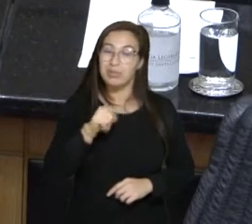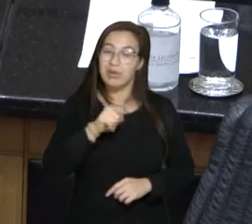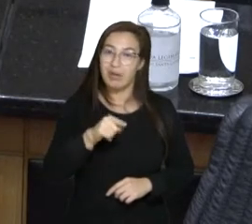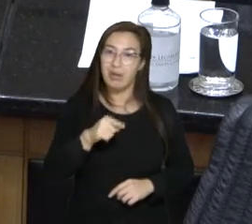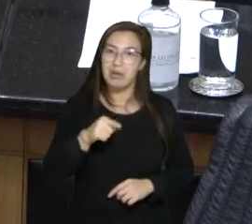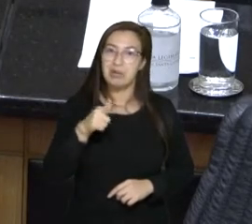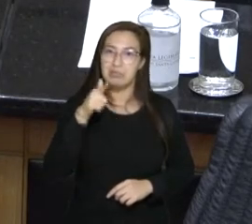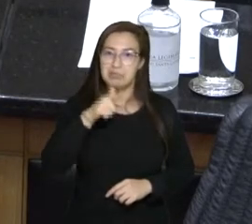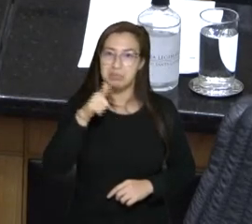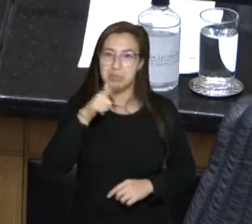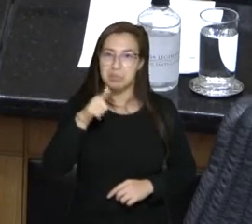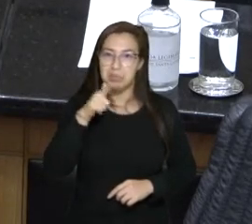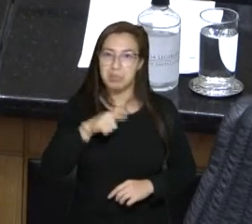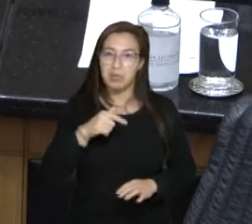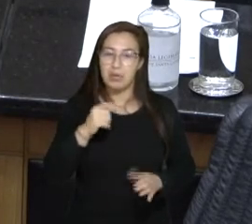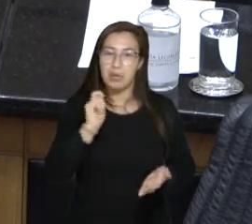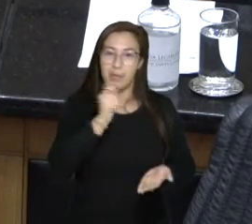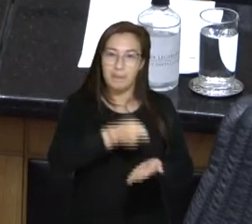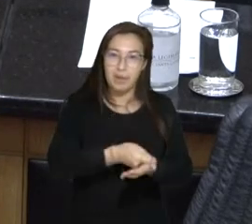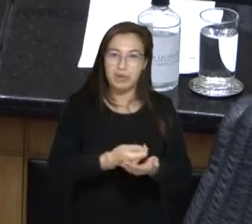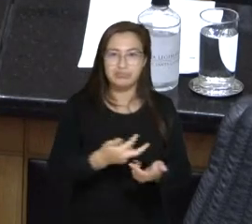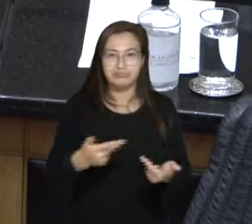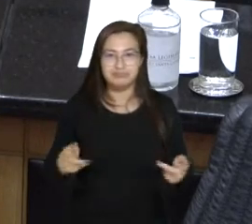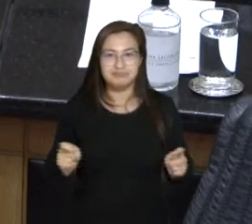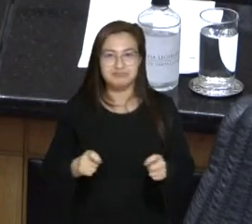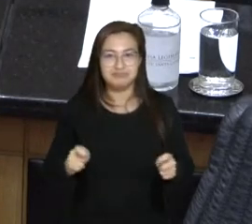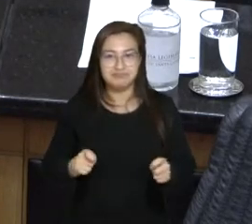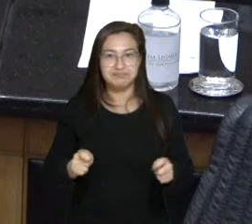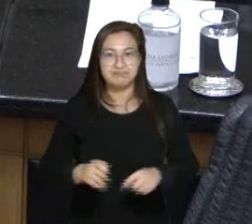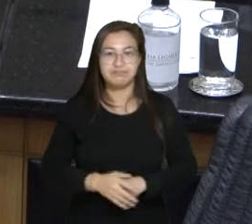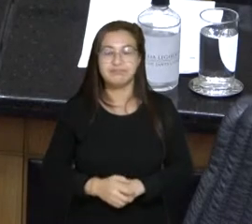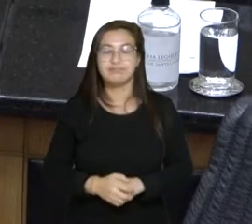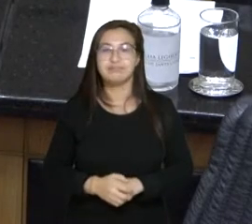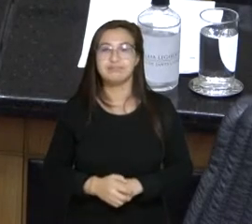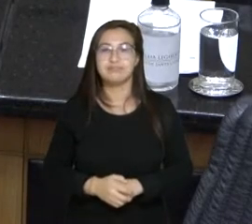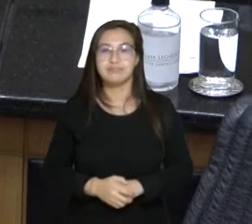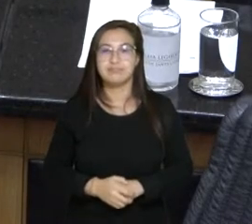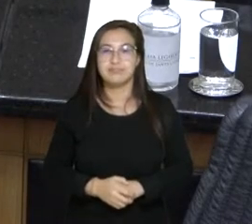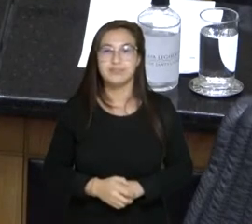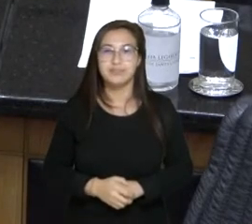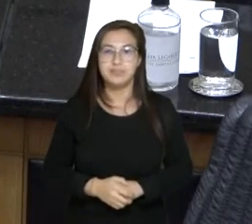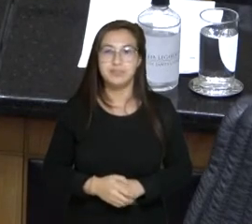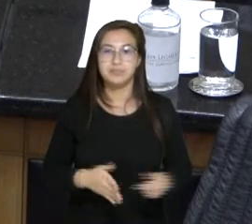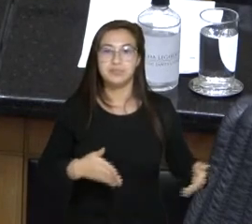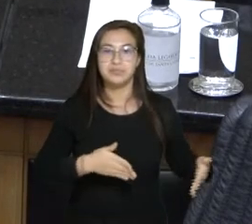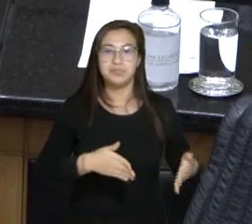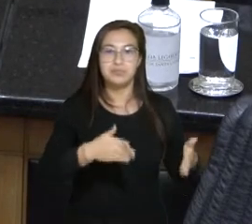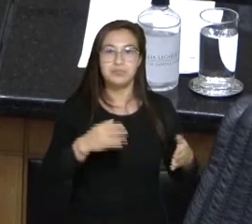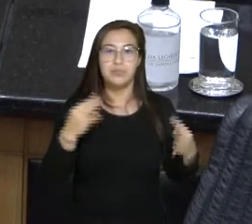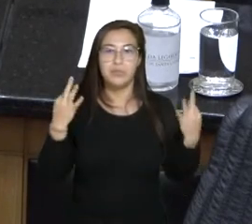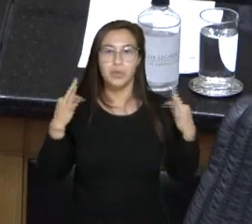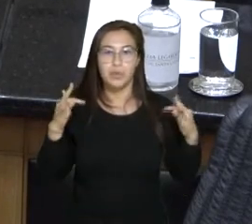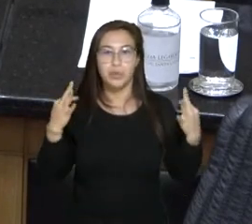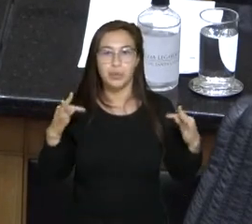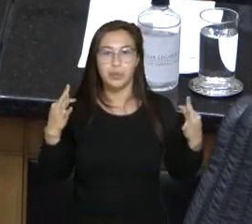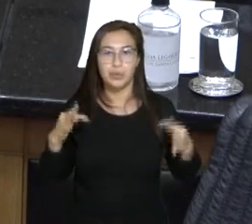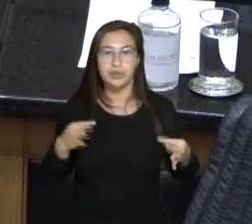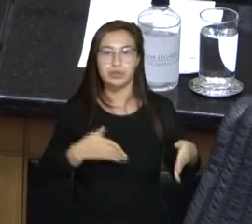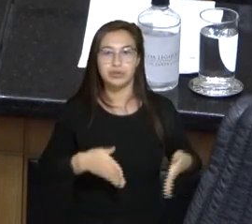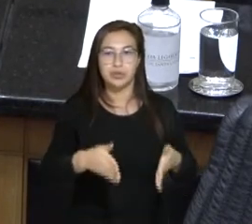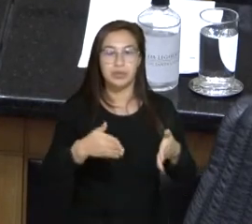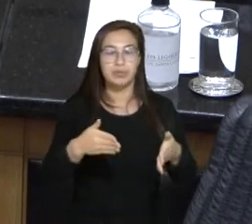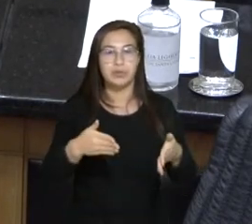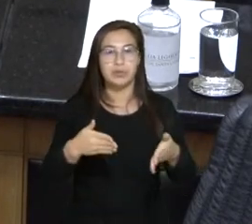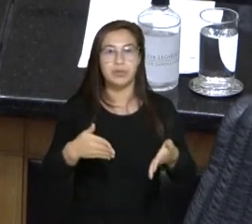também na contribuição e com essa a rota Turística do caminho do